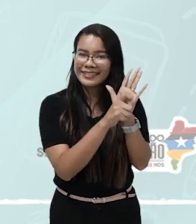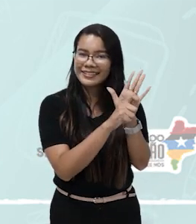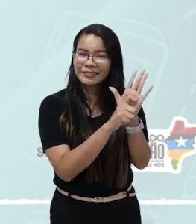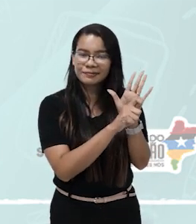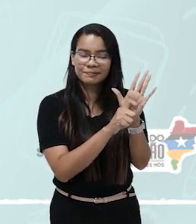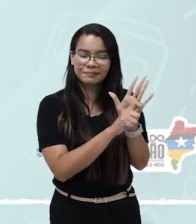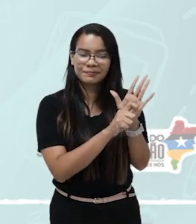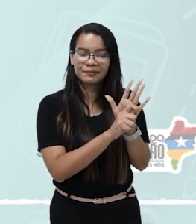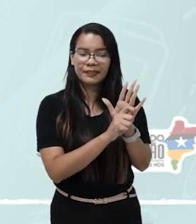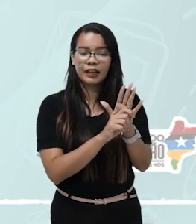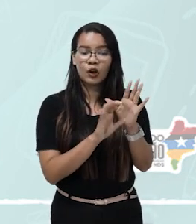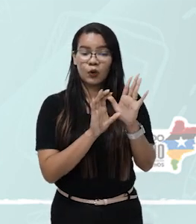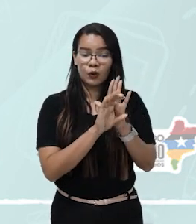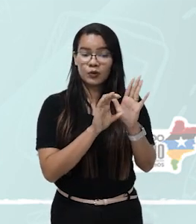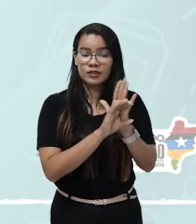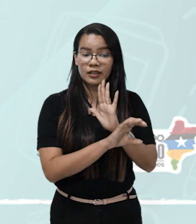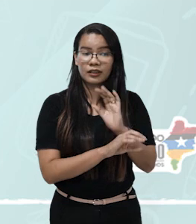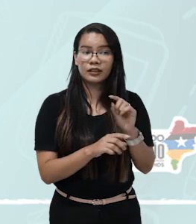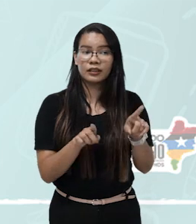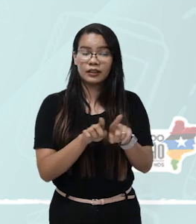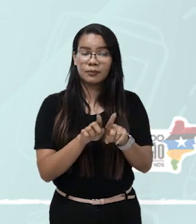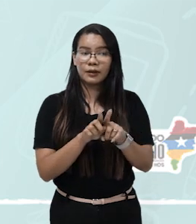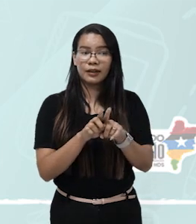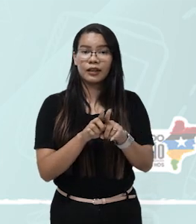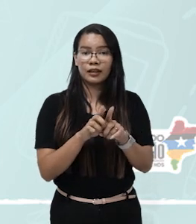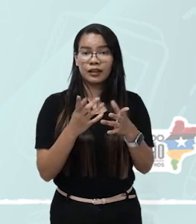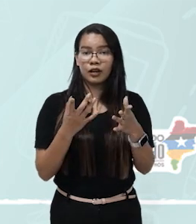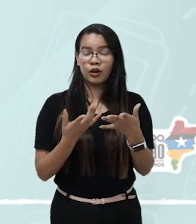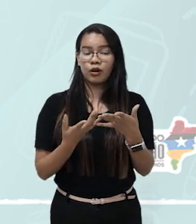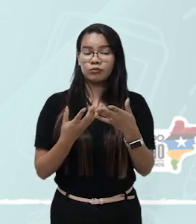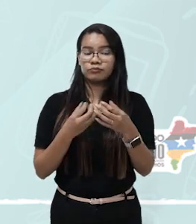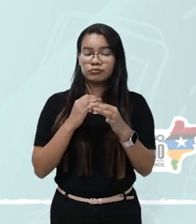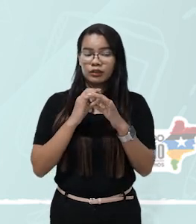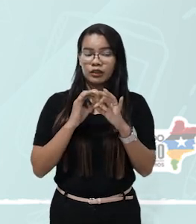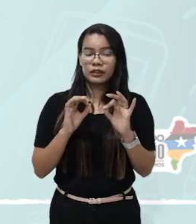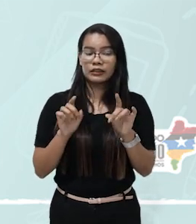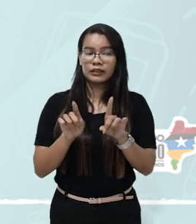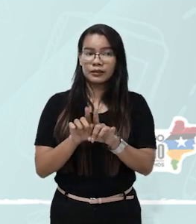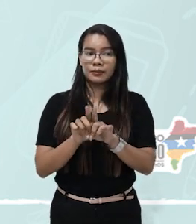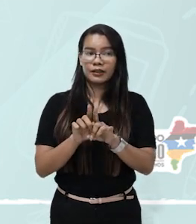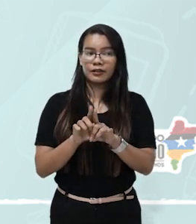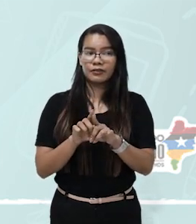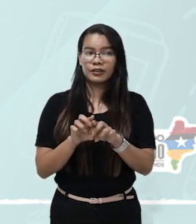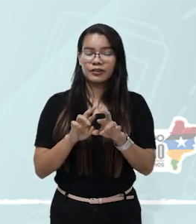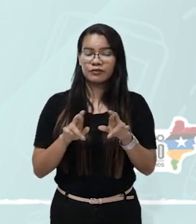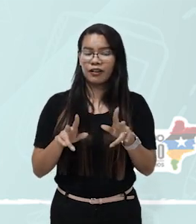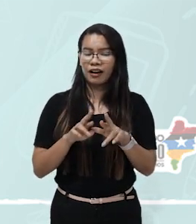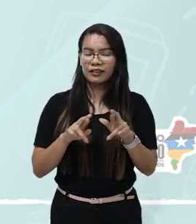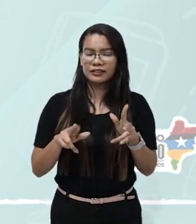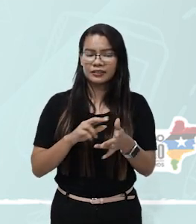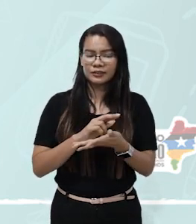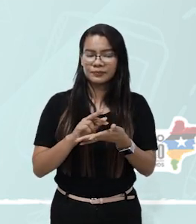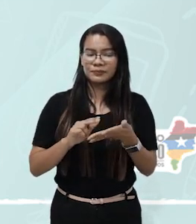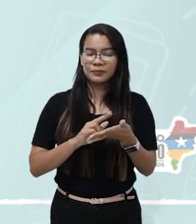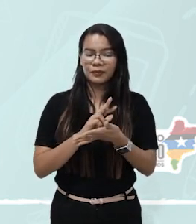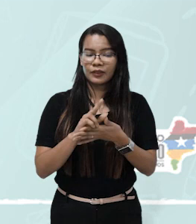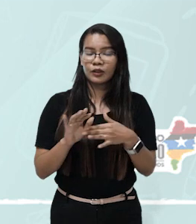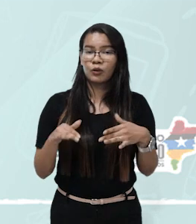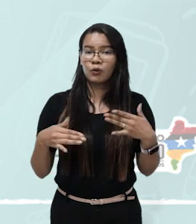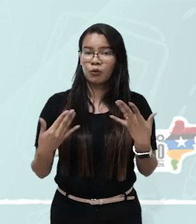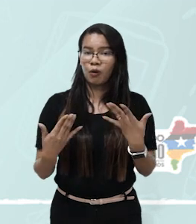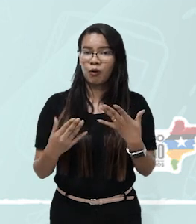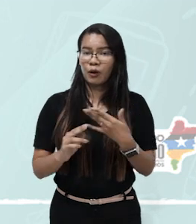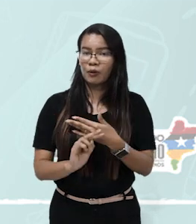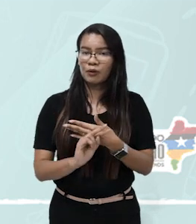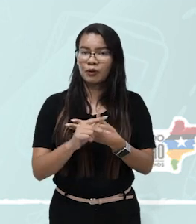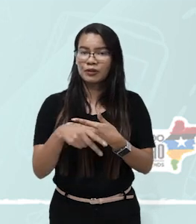distintas, tá? Às vezes as pessoas confundem. Efeitos colaterais nos homens, efeitos colaterais nas